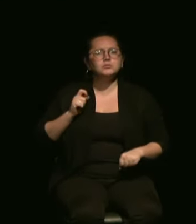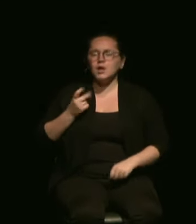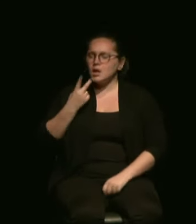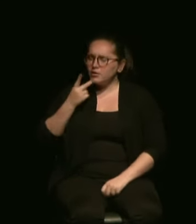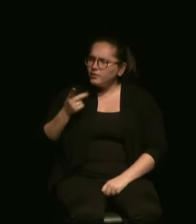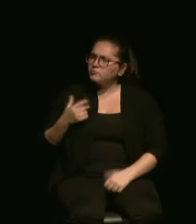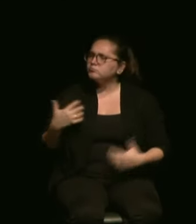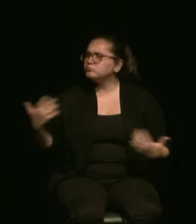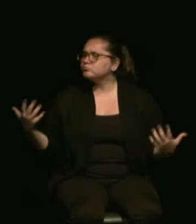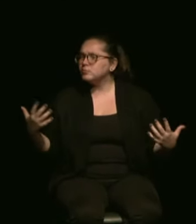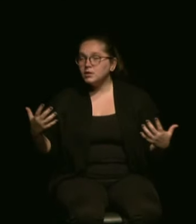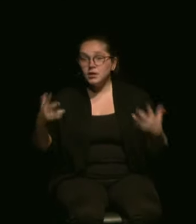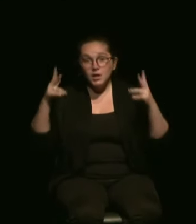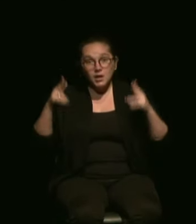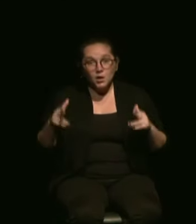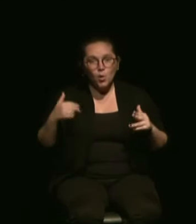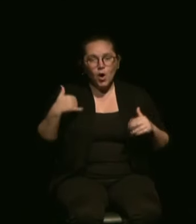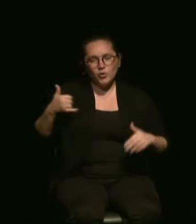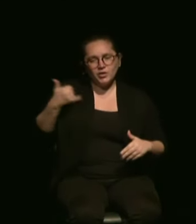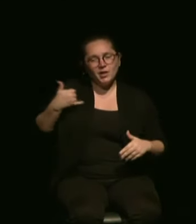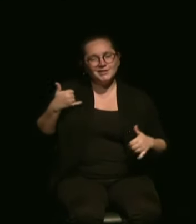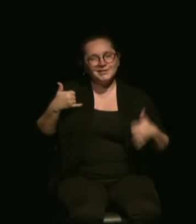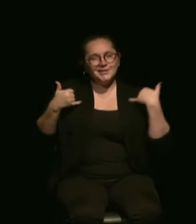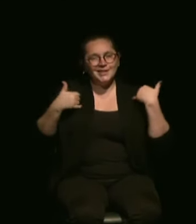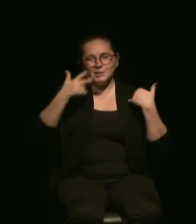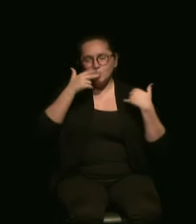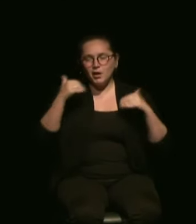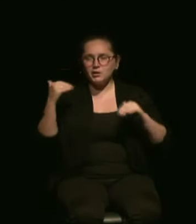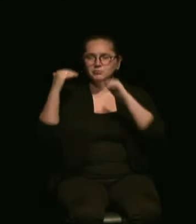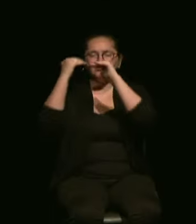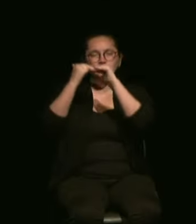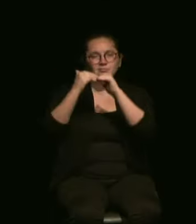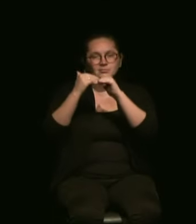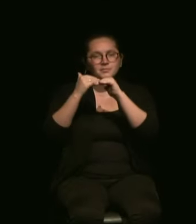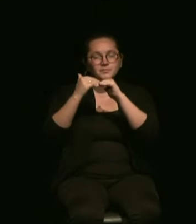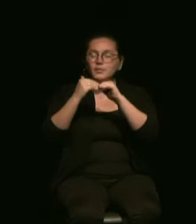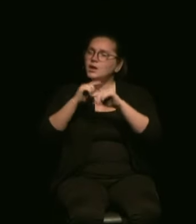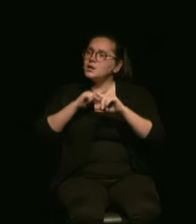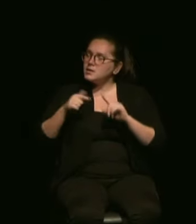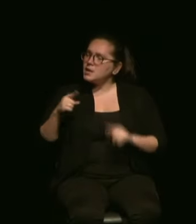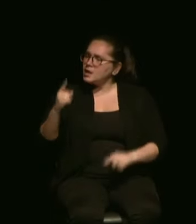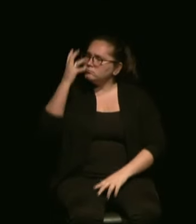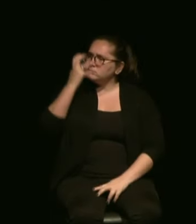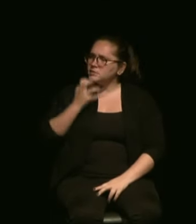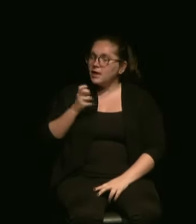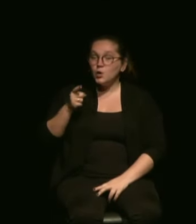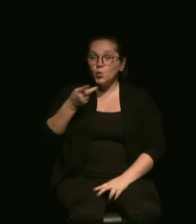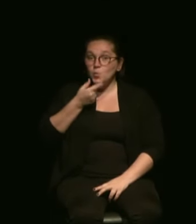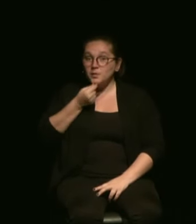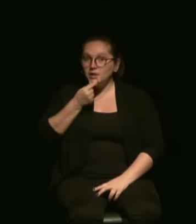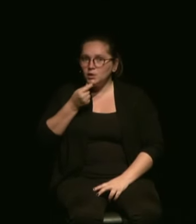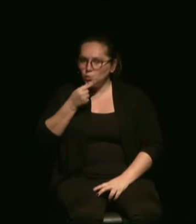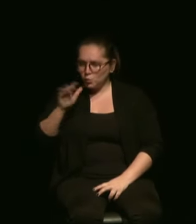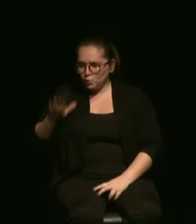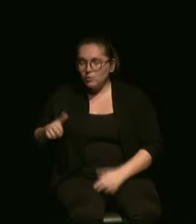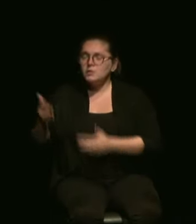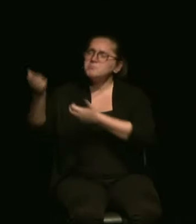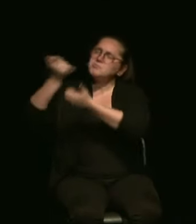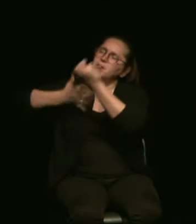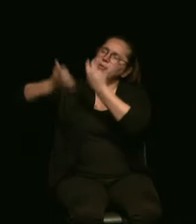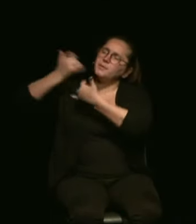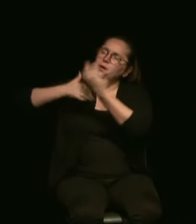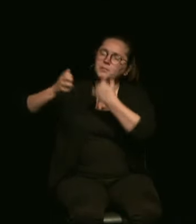um interlocutor que está na mesma altura que você, né? Ele não é condescendente. E ele leva a sério o que o menino diz, e aí vai